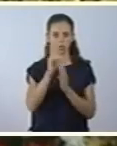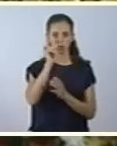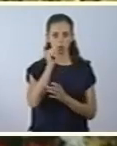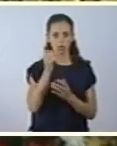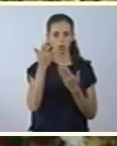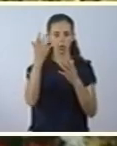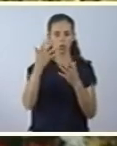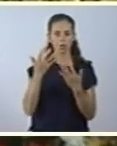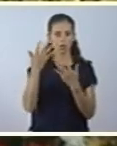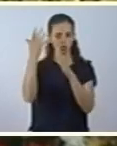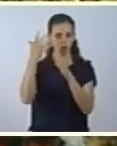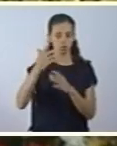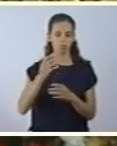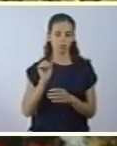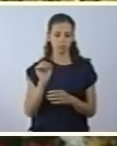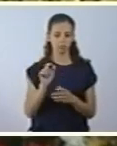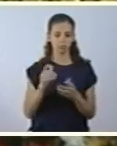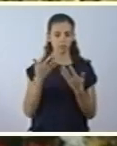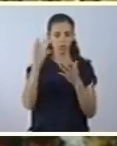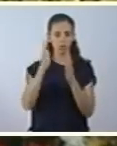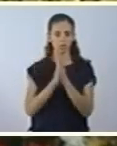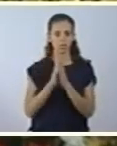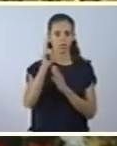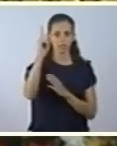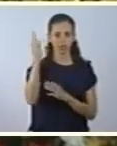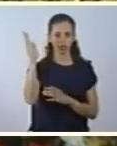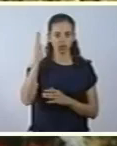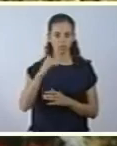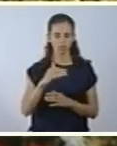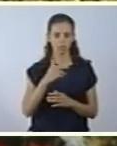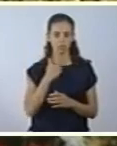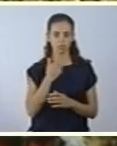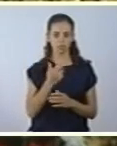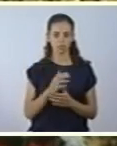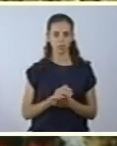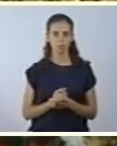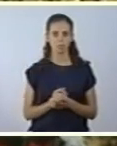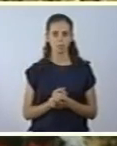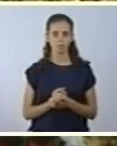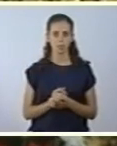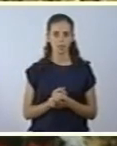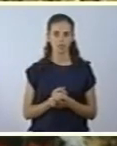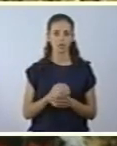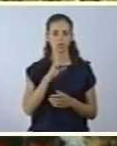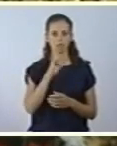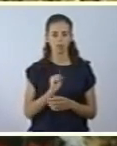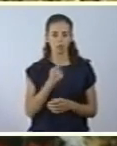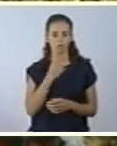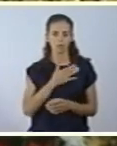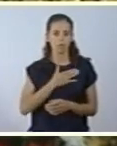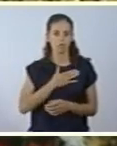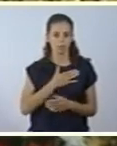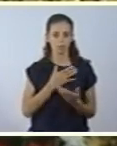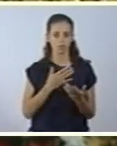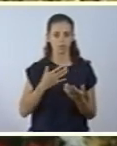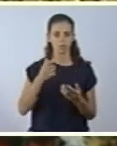glória, quando da sublime glória de Deus veio esta voz. Este é o meu filho muito amado,